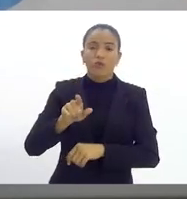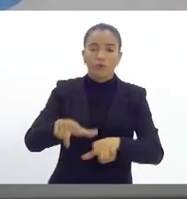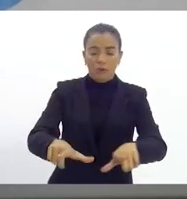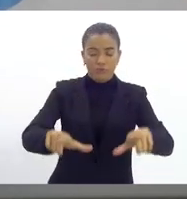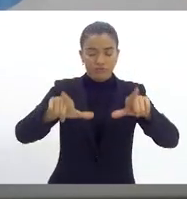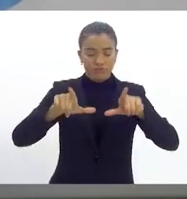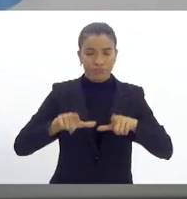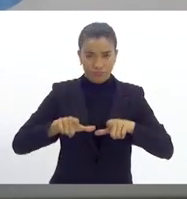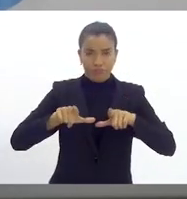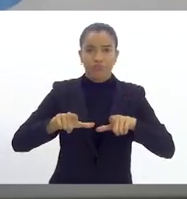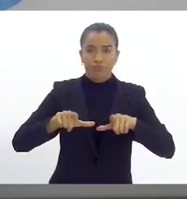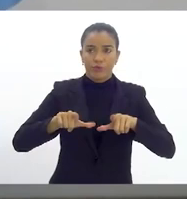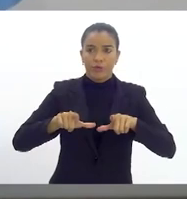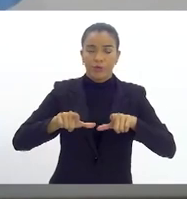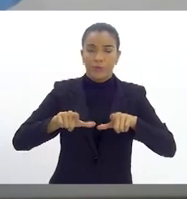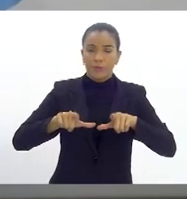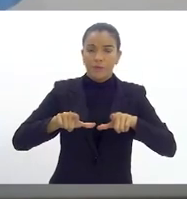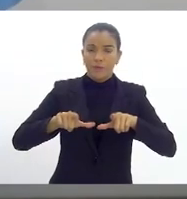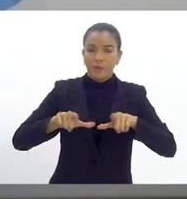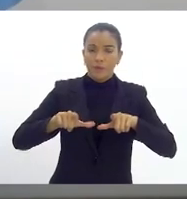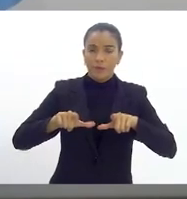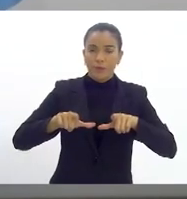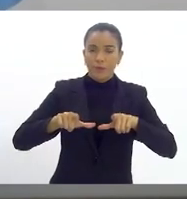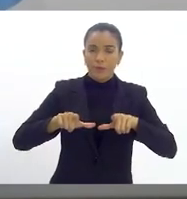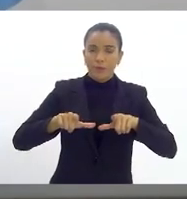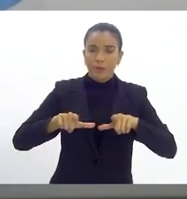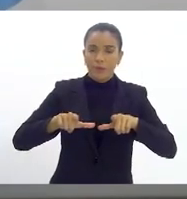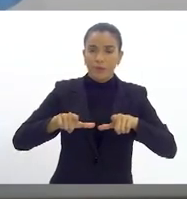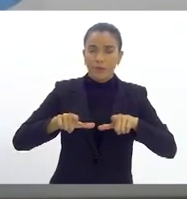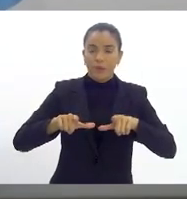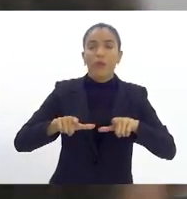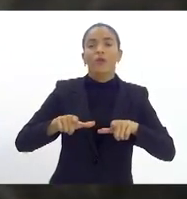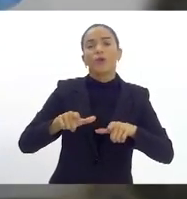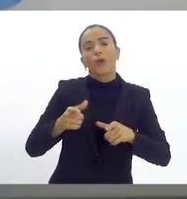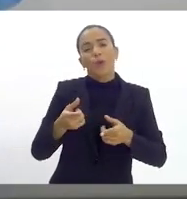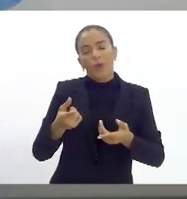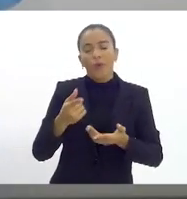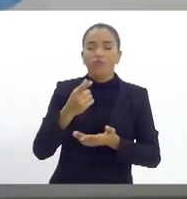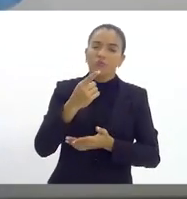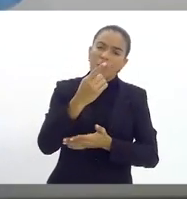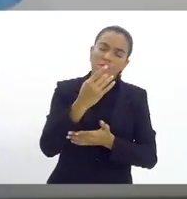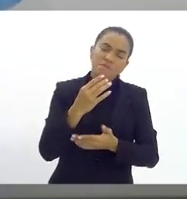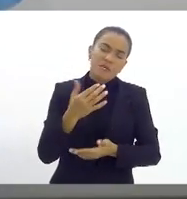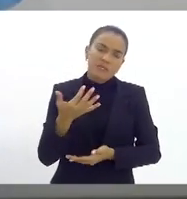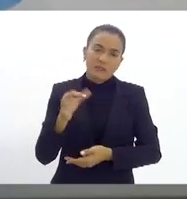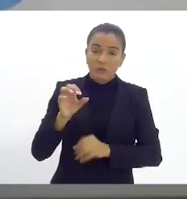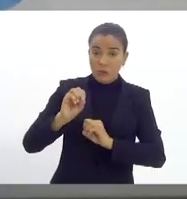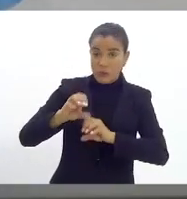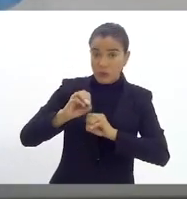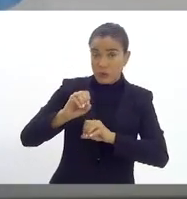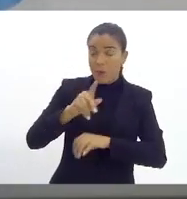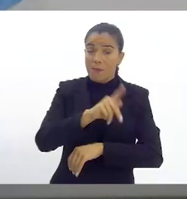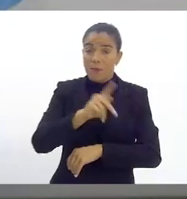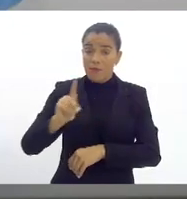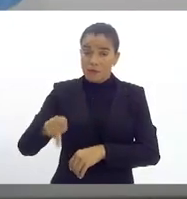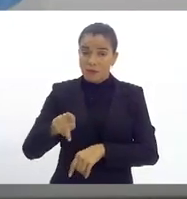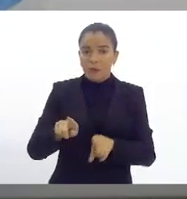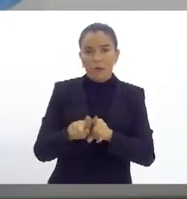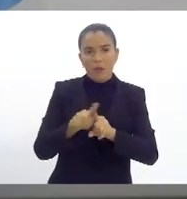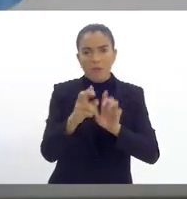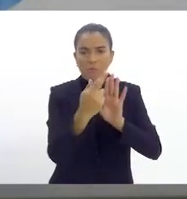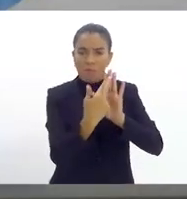diplomação é de uma parcela significativa de de ensino superior a partir de